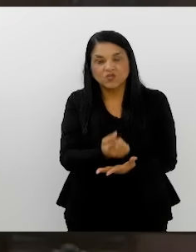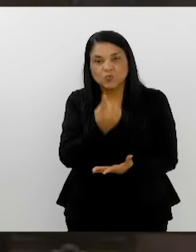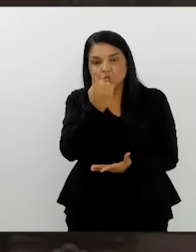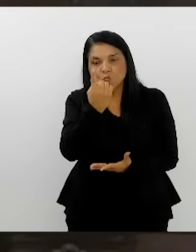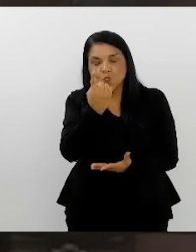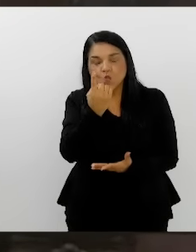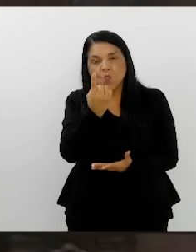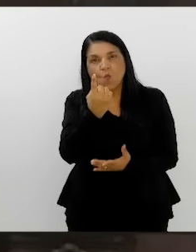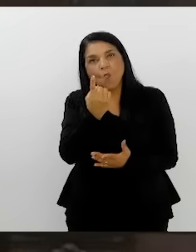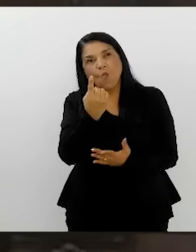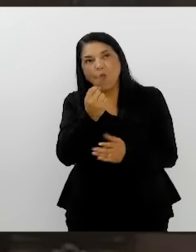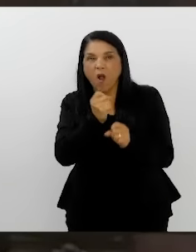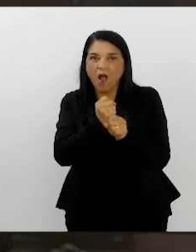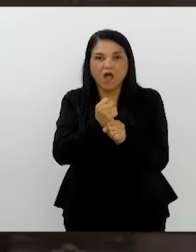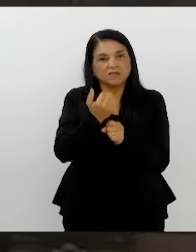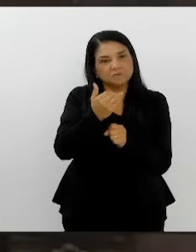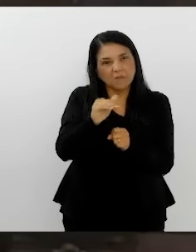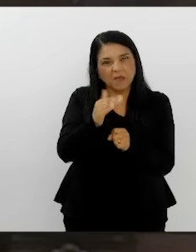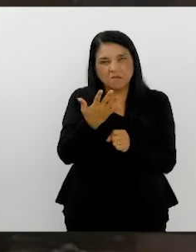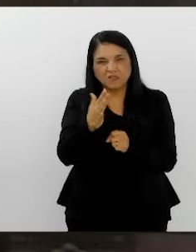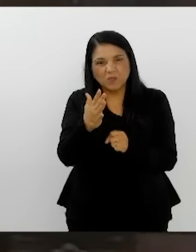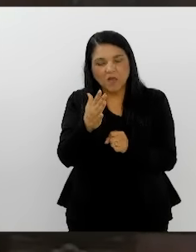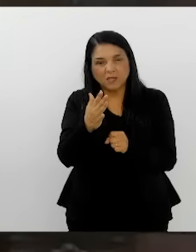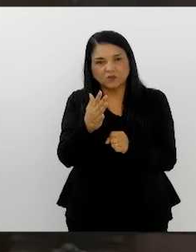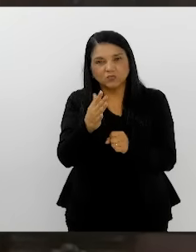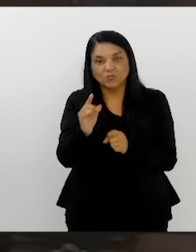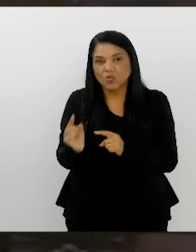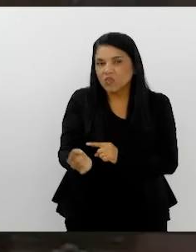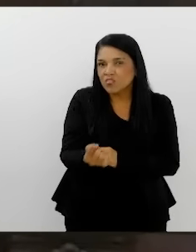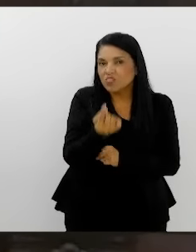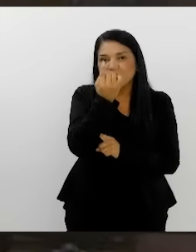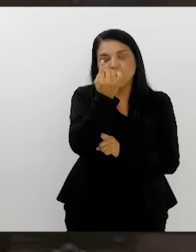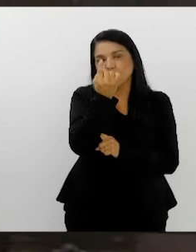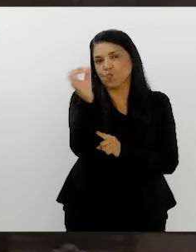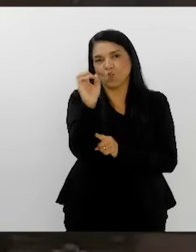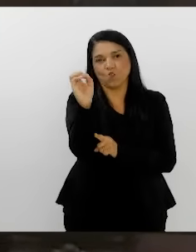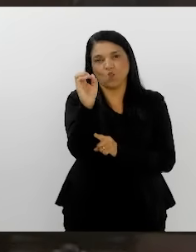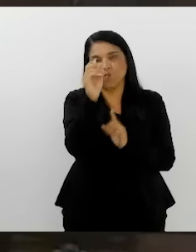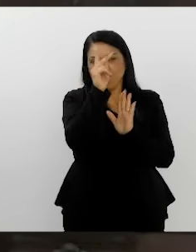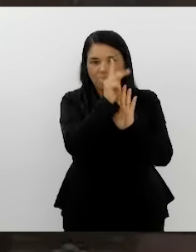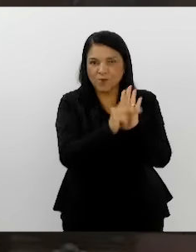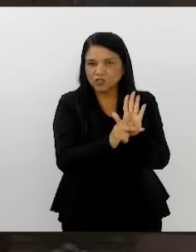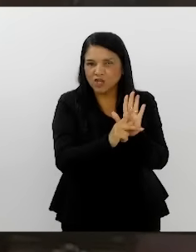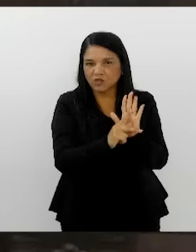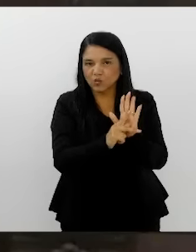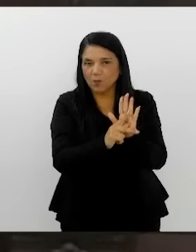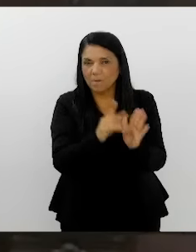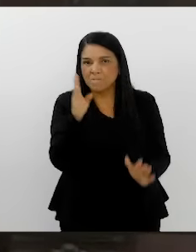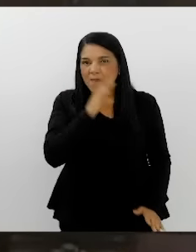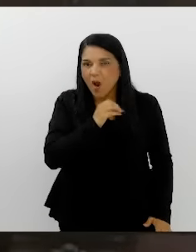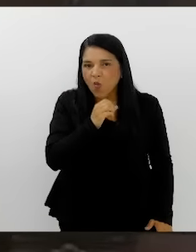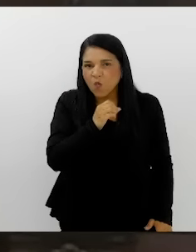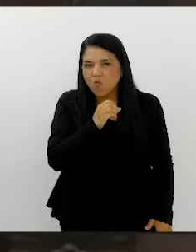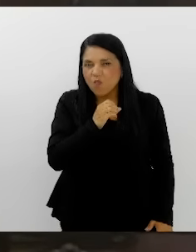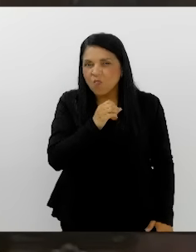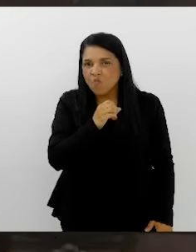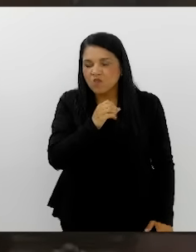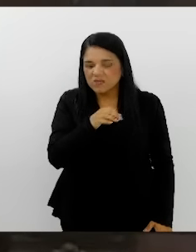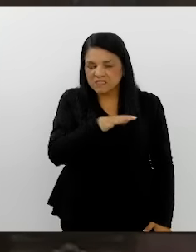2 anos que nós estamos lá, nenhum projeto maligno desse